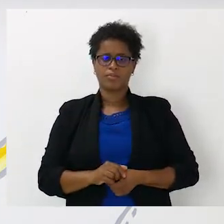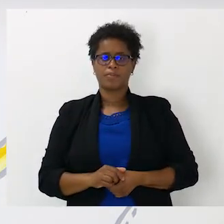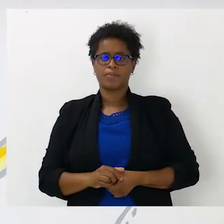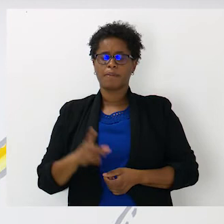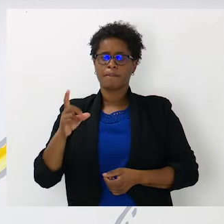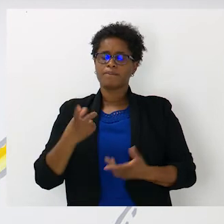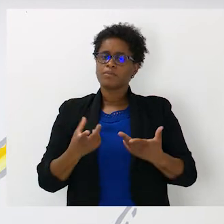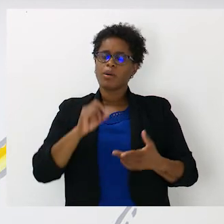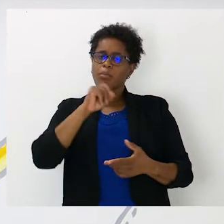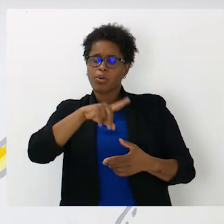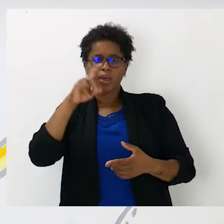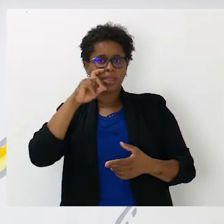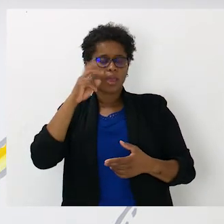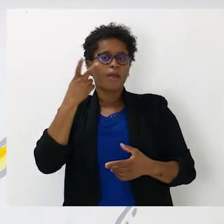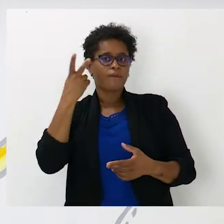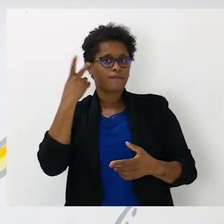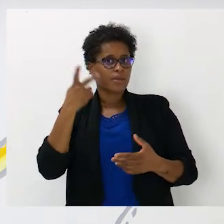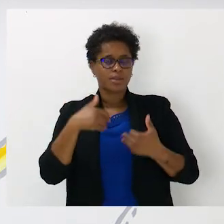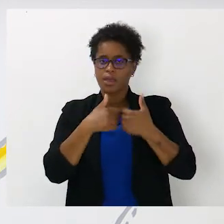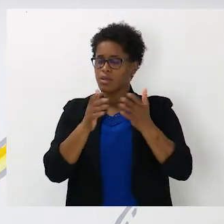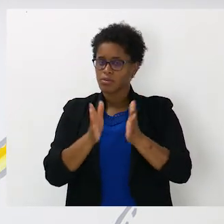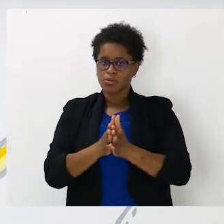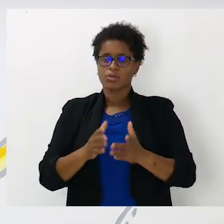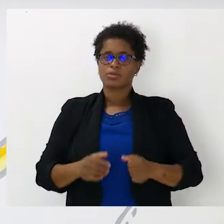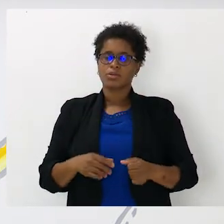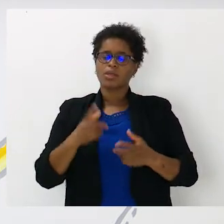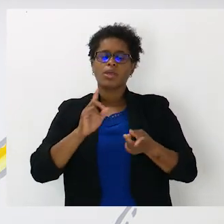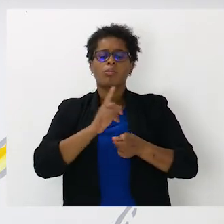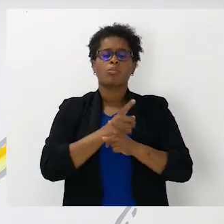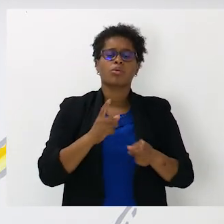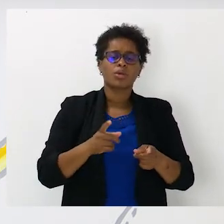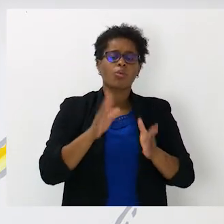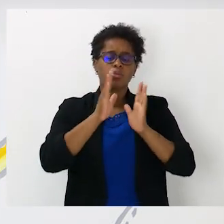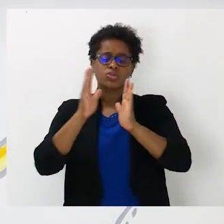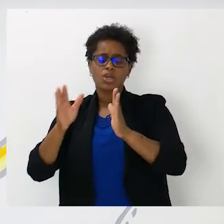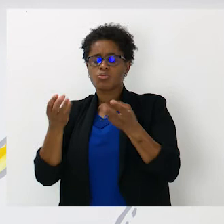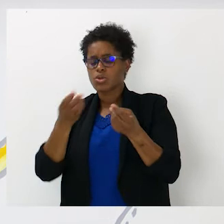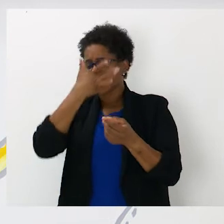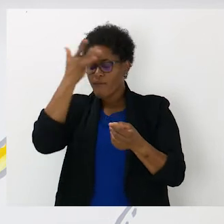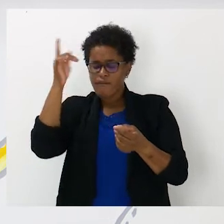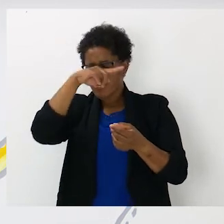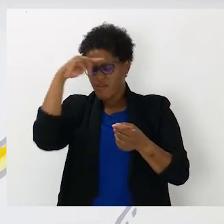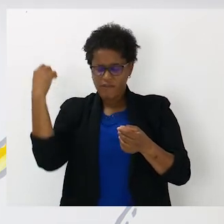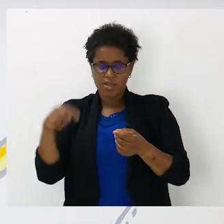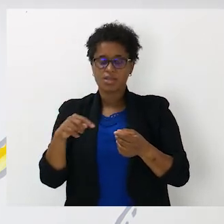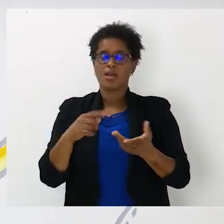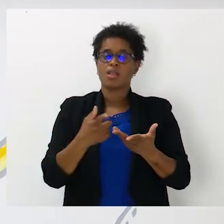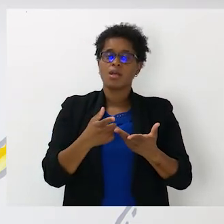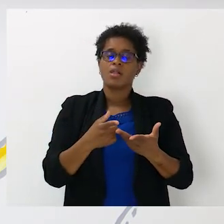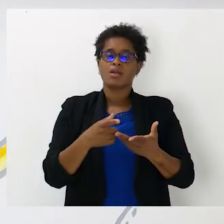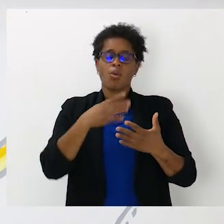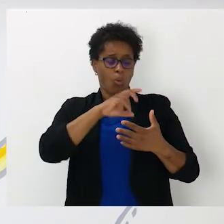poderem garantir a vida eterna. Até porque um processo tão difícil, que o